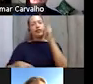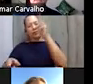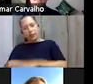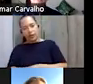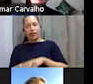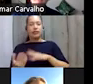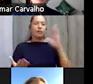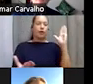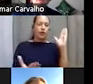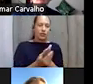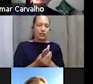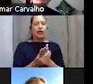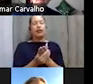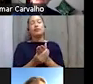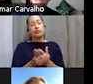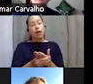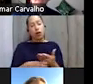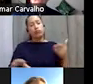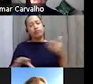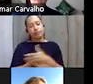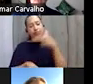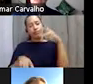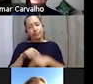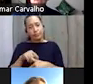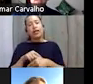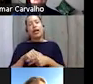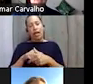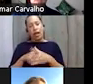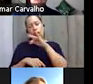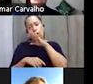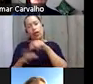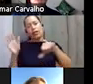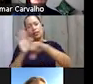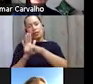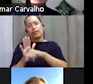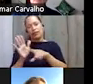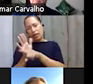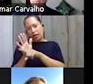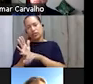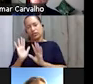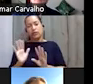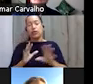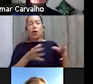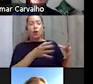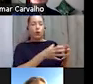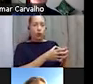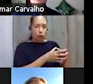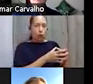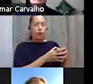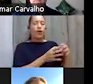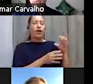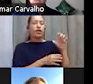tudo, interfere de uma forma muito negativa. Então, atualmente, a Federação Brasileira de Geólogos apresentou uma